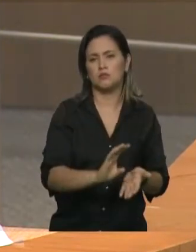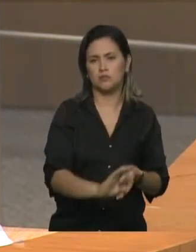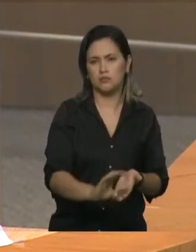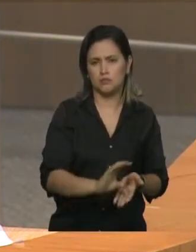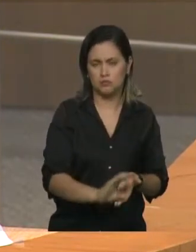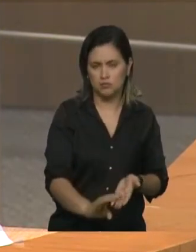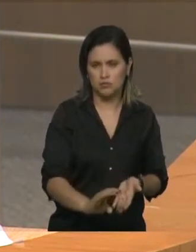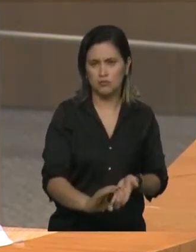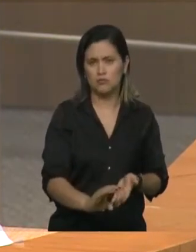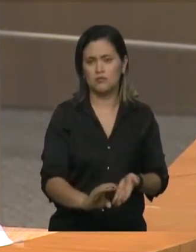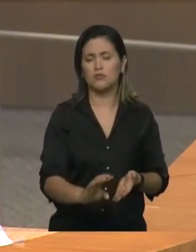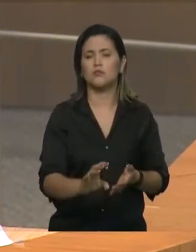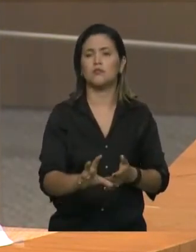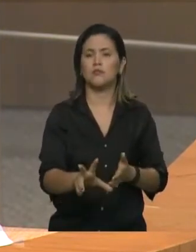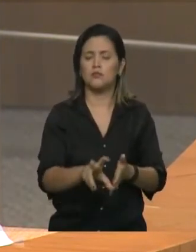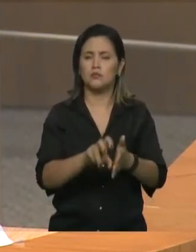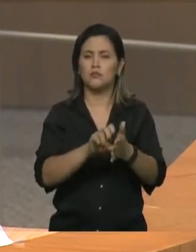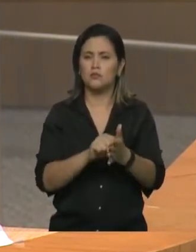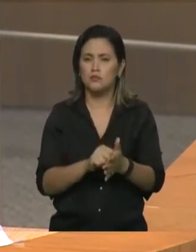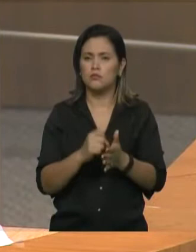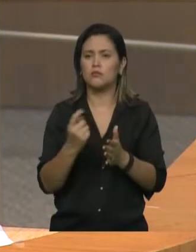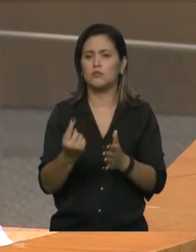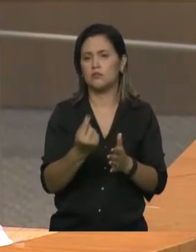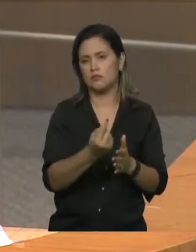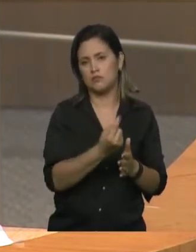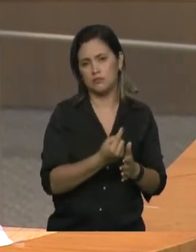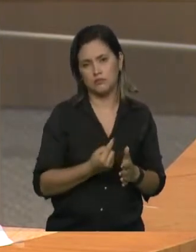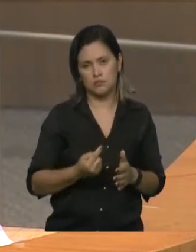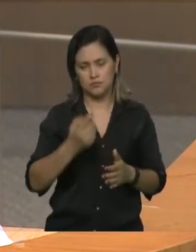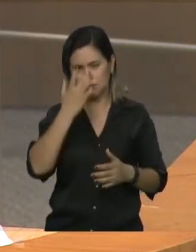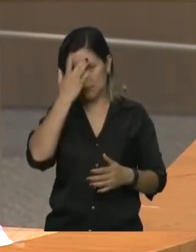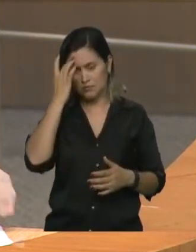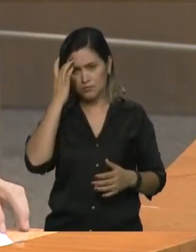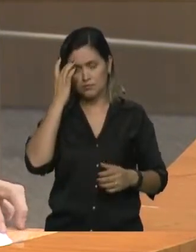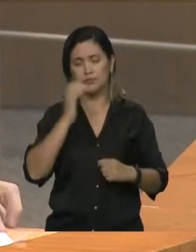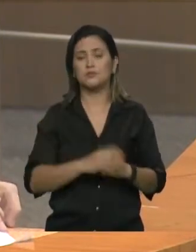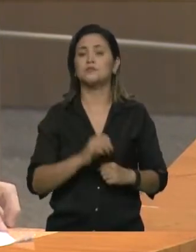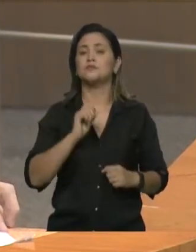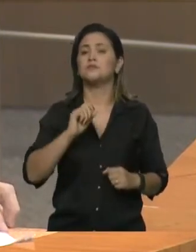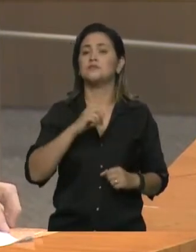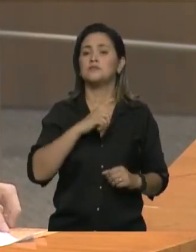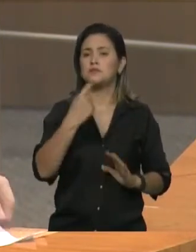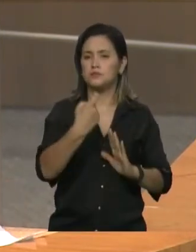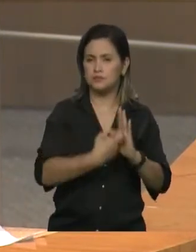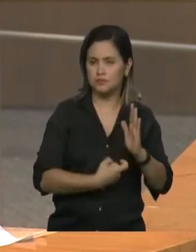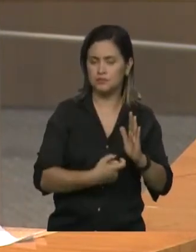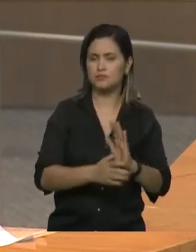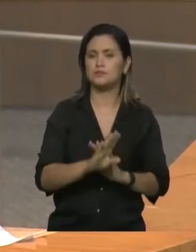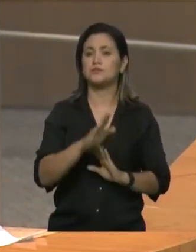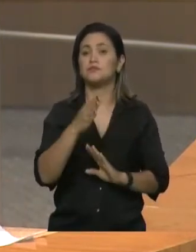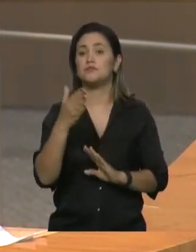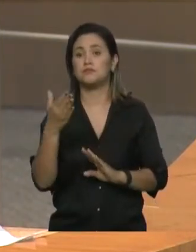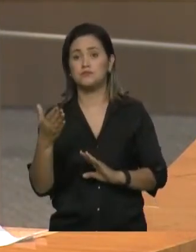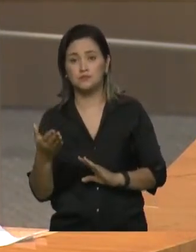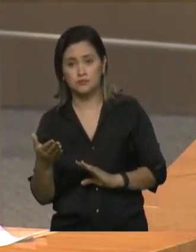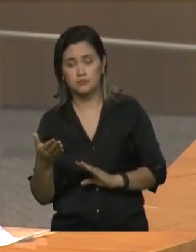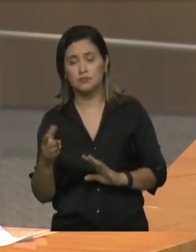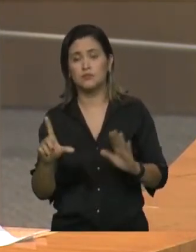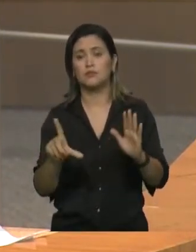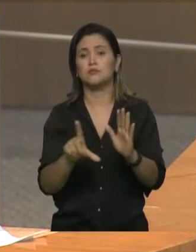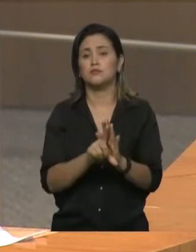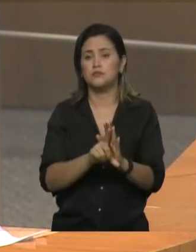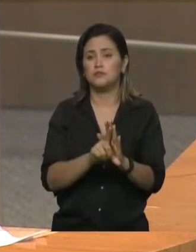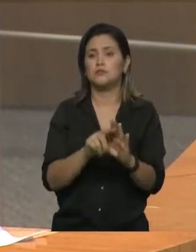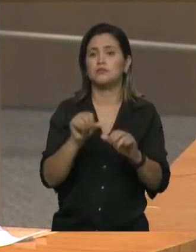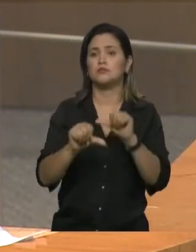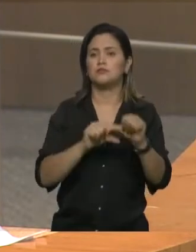emenda constitucional 103, deputado Hélio Soares, traz no seu texto? Que até que entre em vigor lei que altere a alíquota